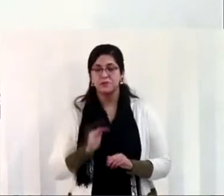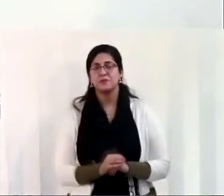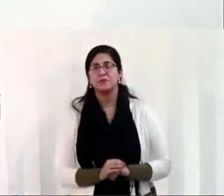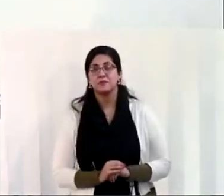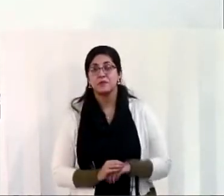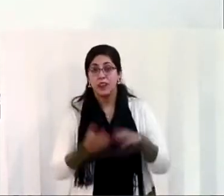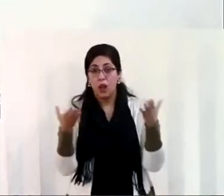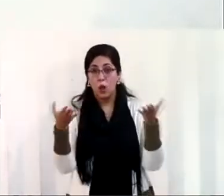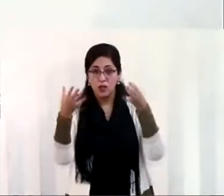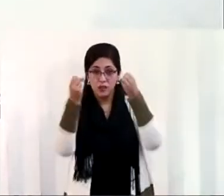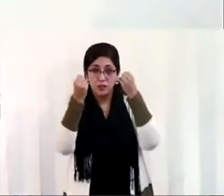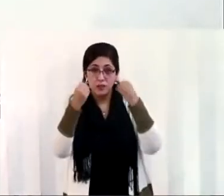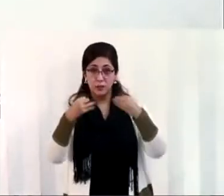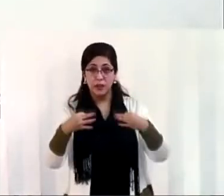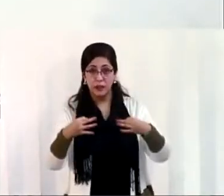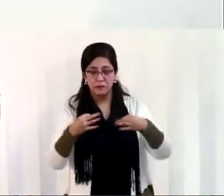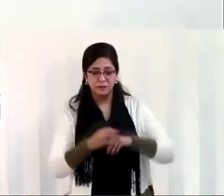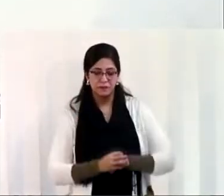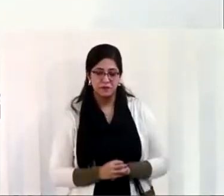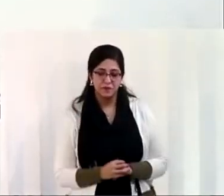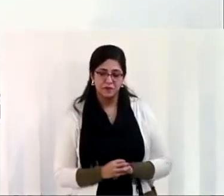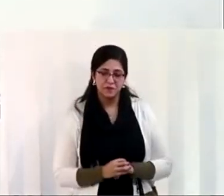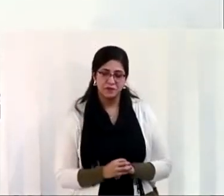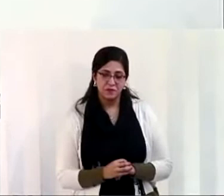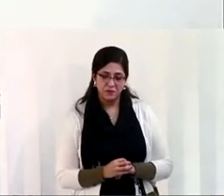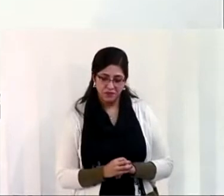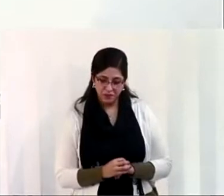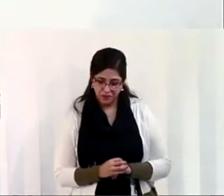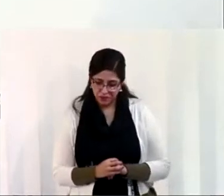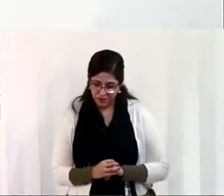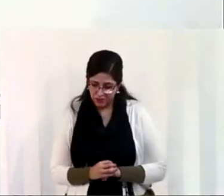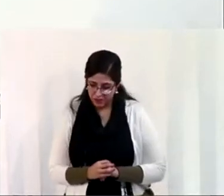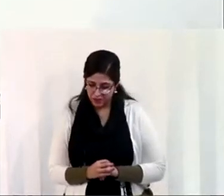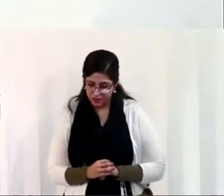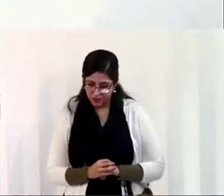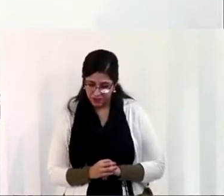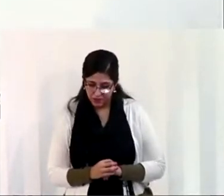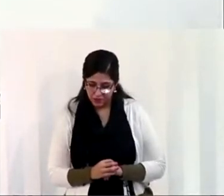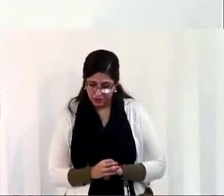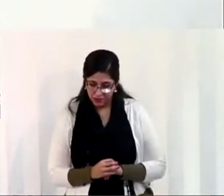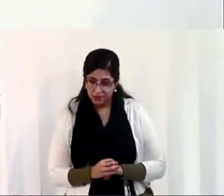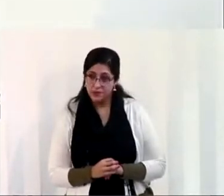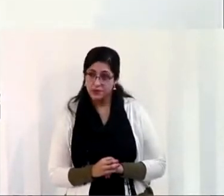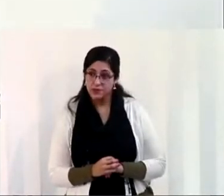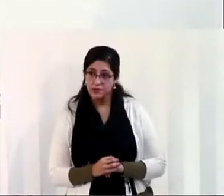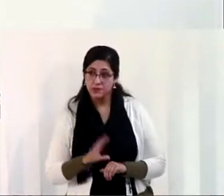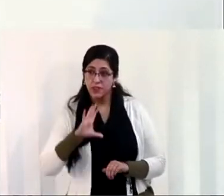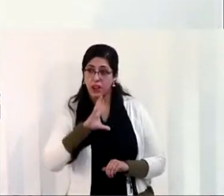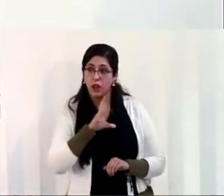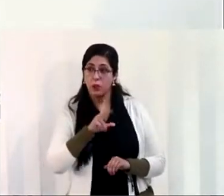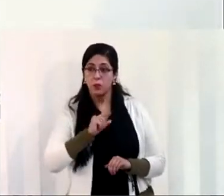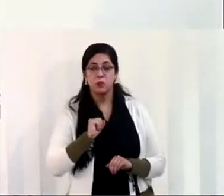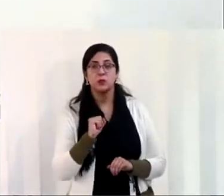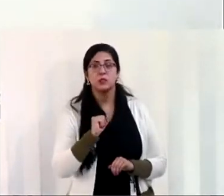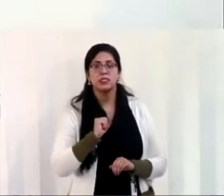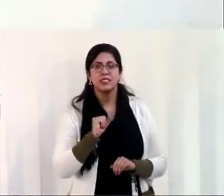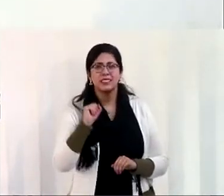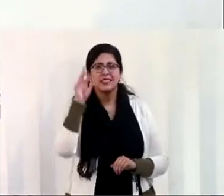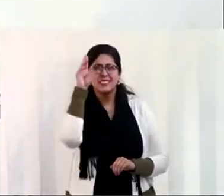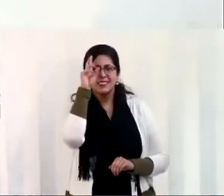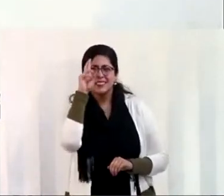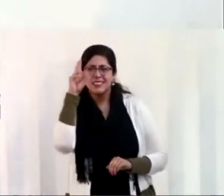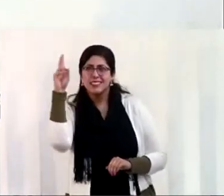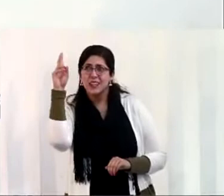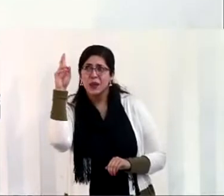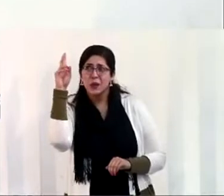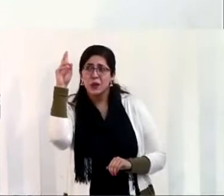objetivo nessa manhã. Ajudá-lo a refletir sobre o amor de Deus por nós e como